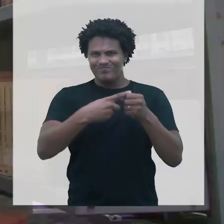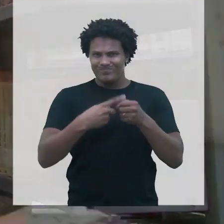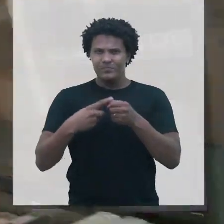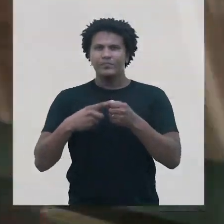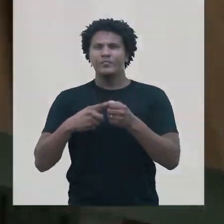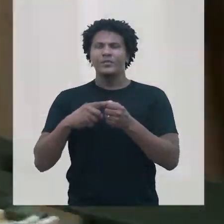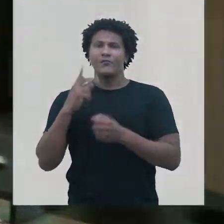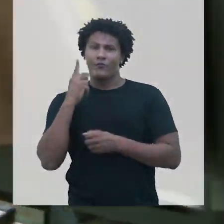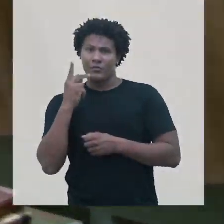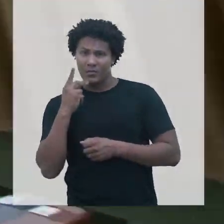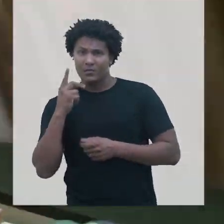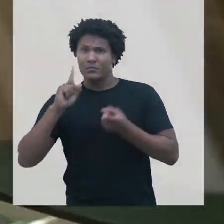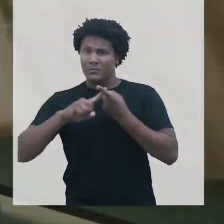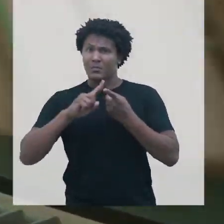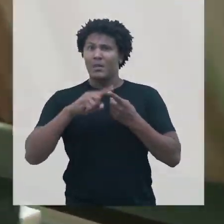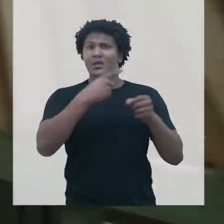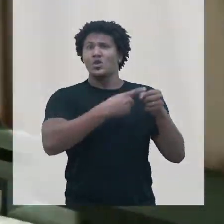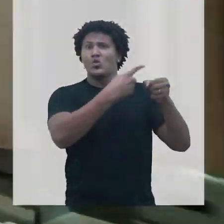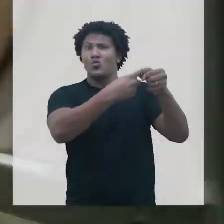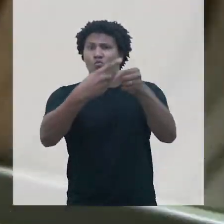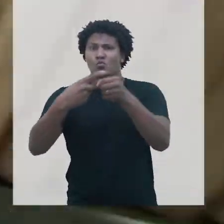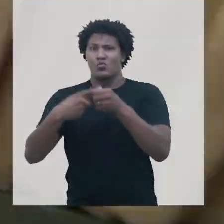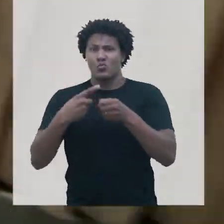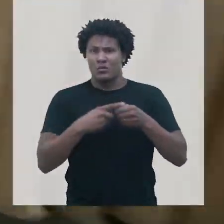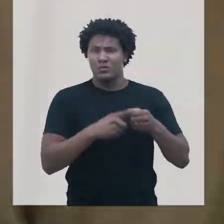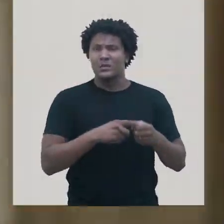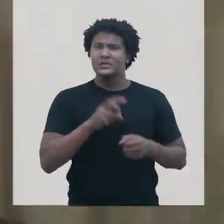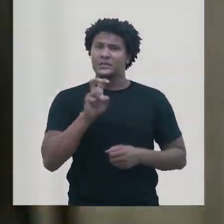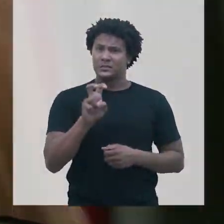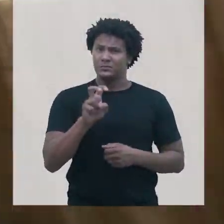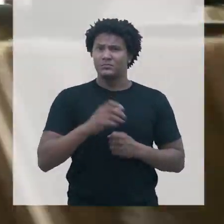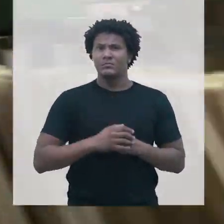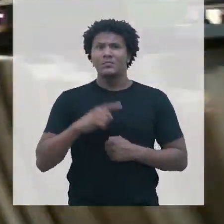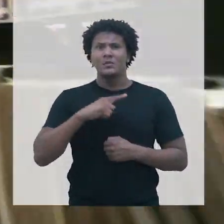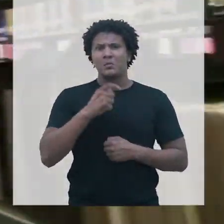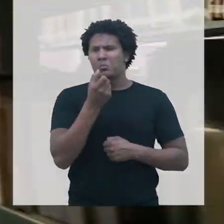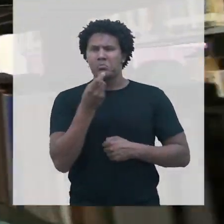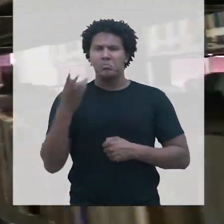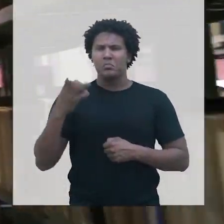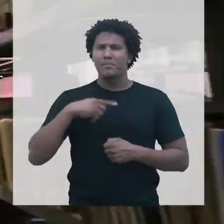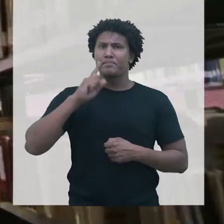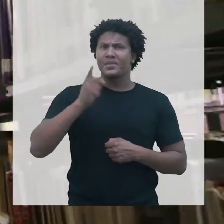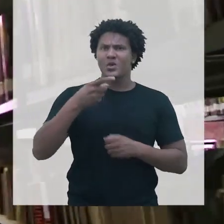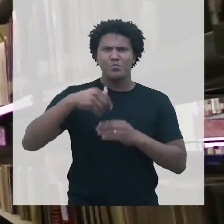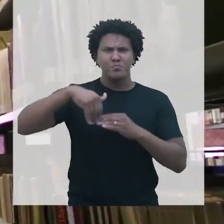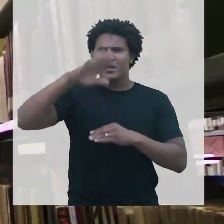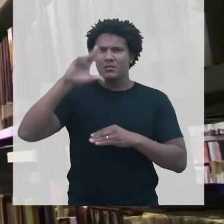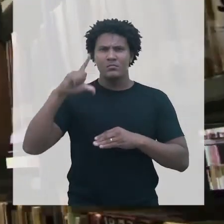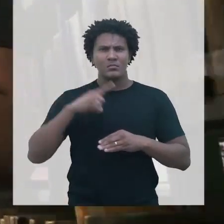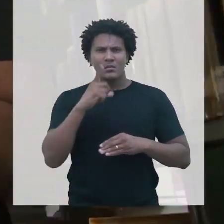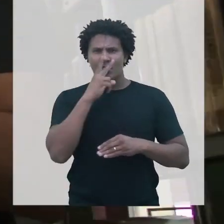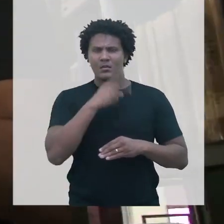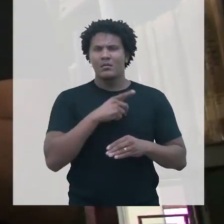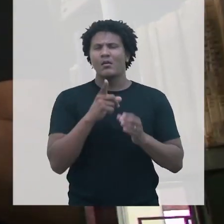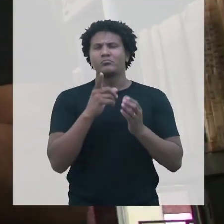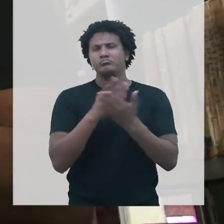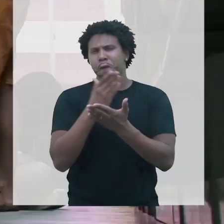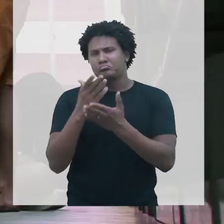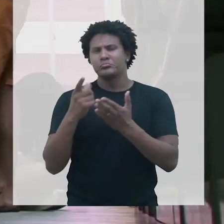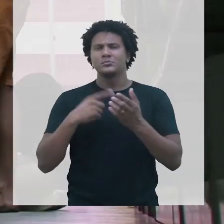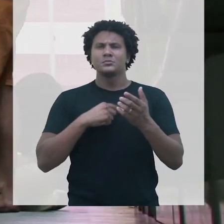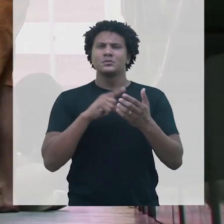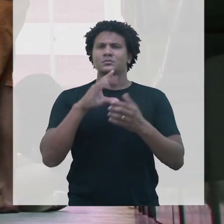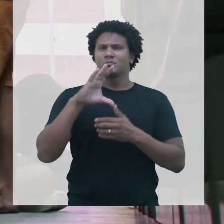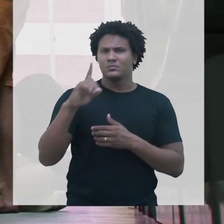São 14 nos campi de Fortaleza e mais 5 no interior. Um universo de mais de 367 mil